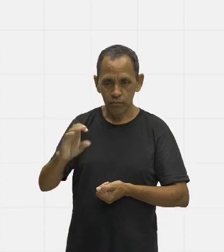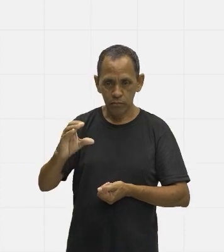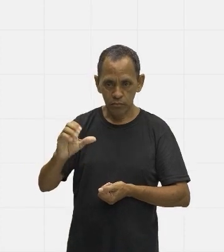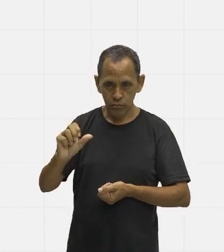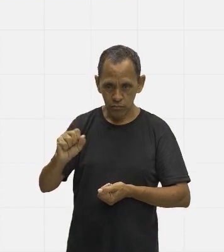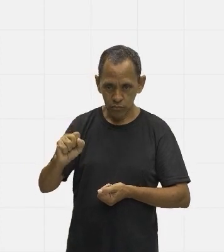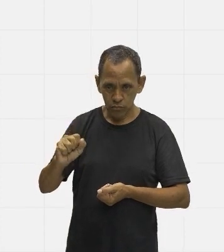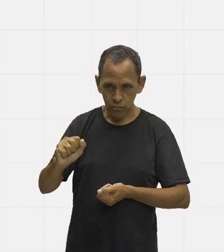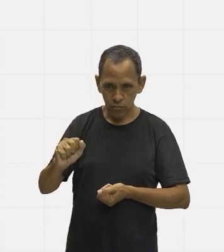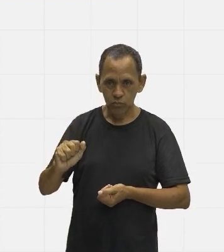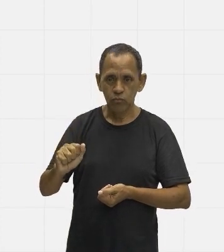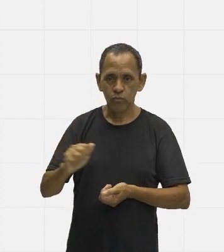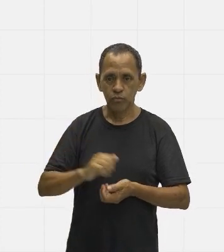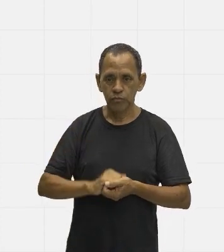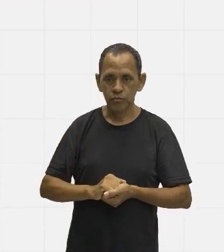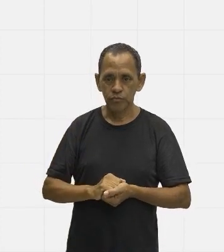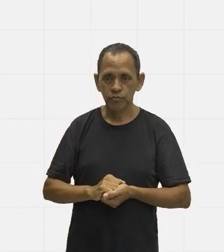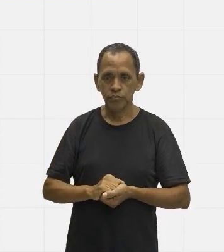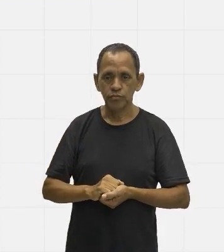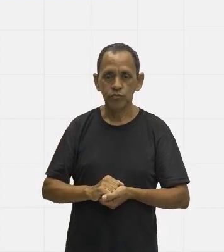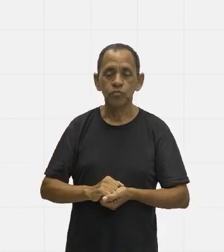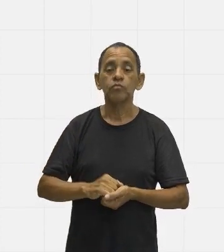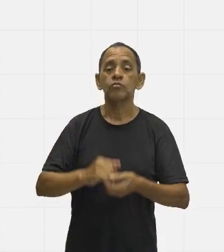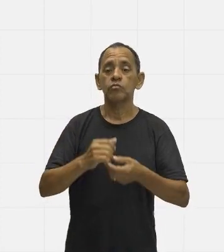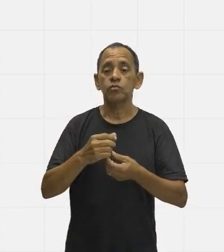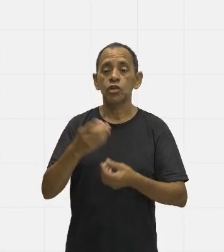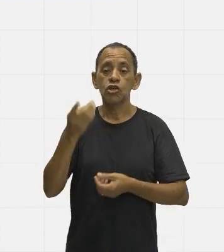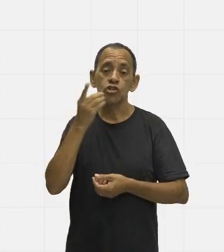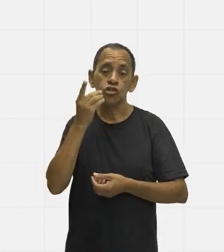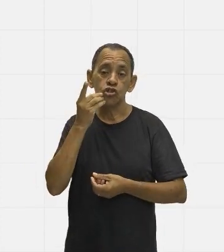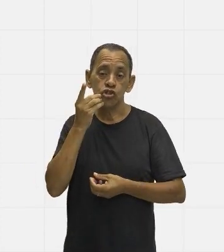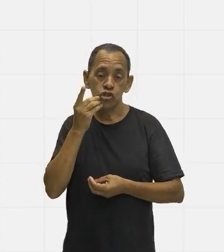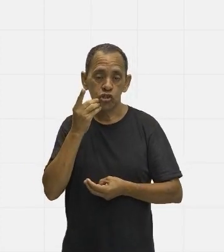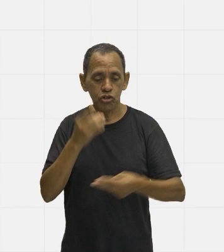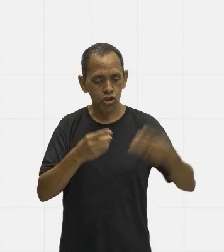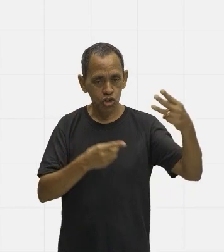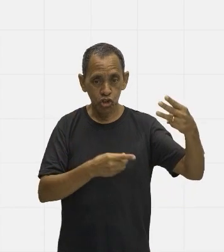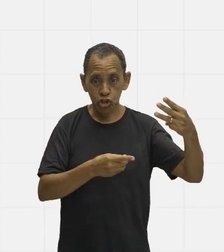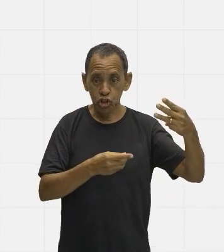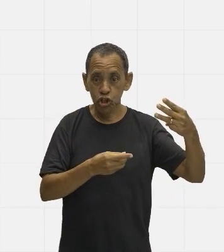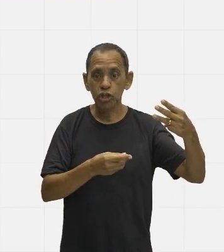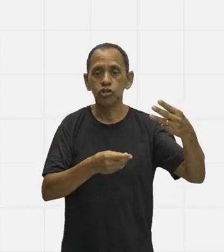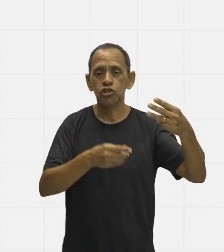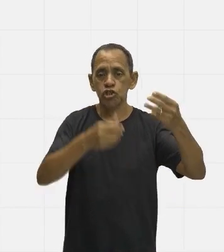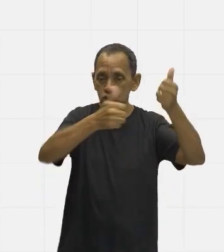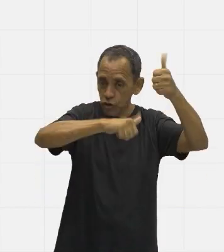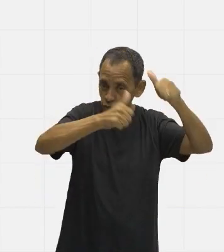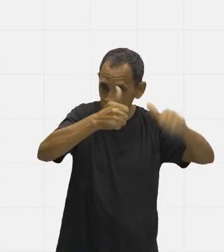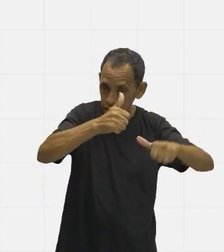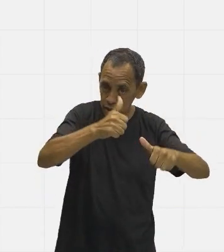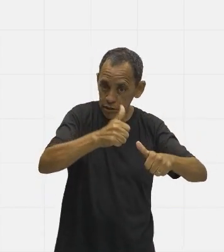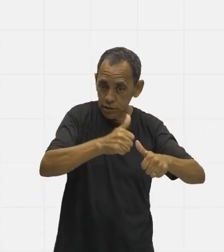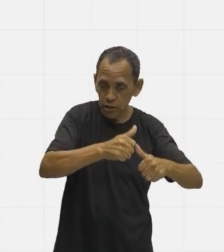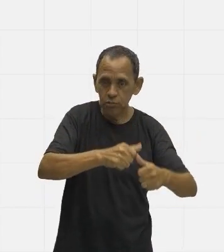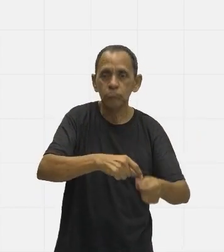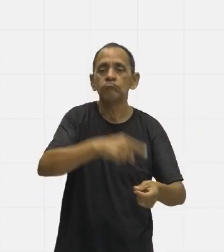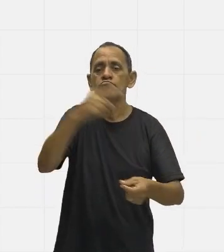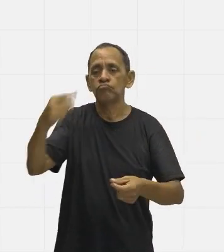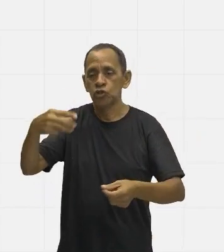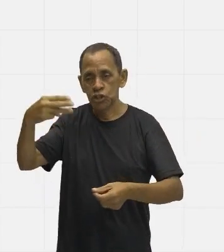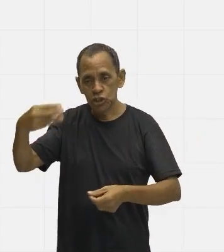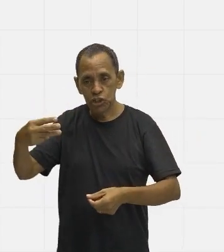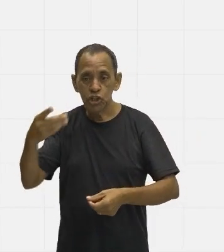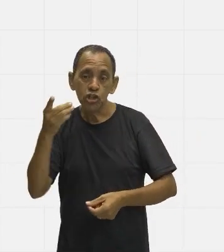3 dias de aplicação e 3 de correção, né? Momento importante, incentive os nossos alunos, tá? Vamos falar sobre